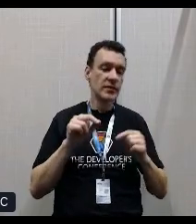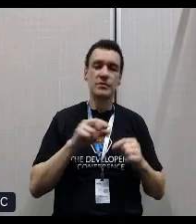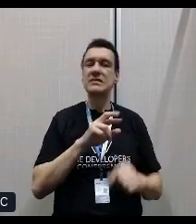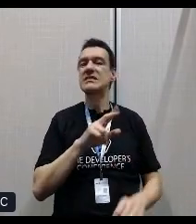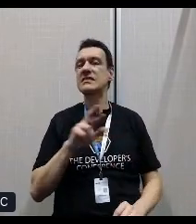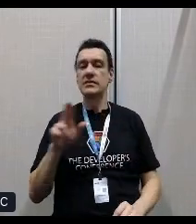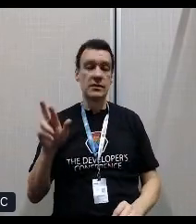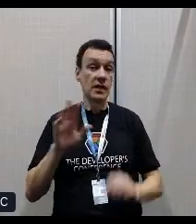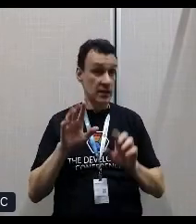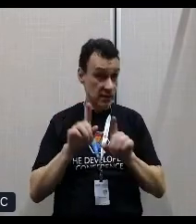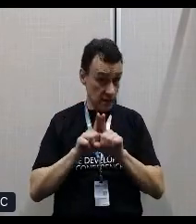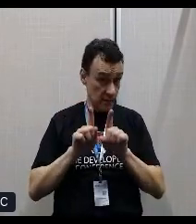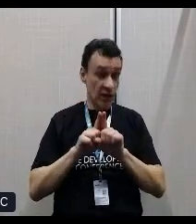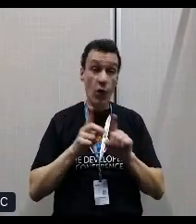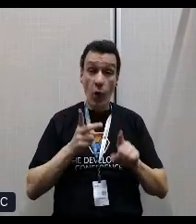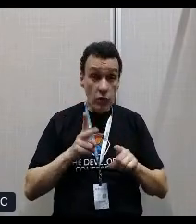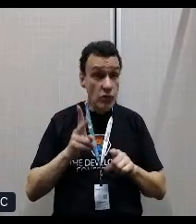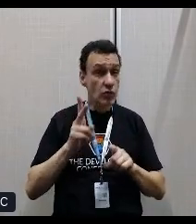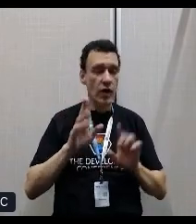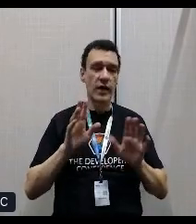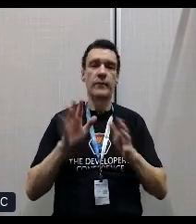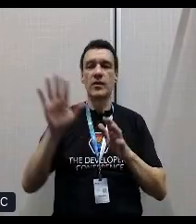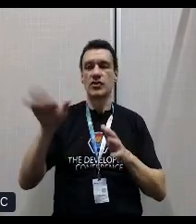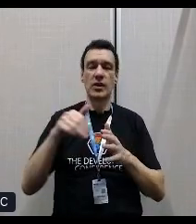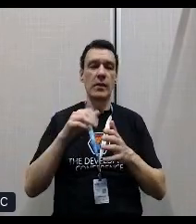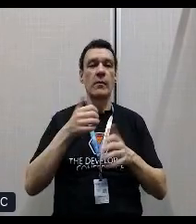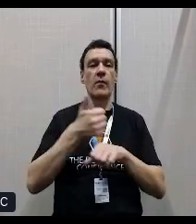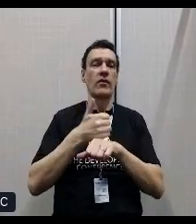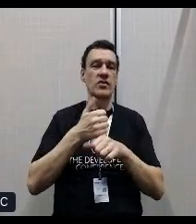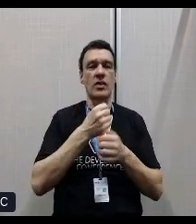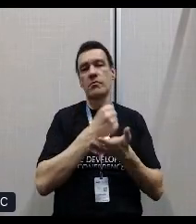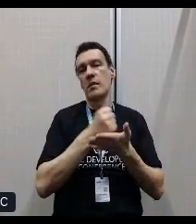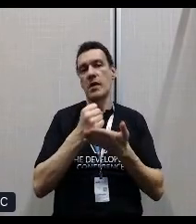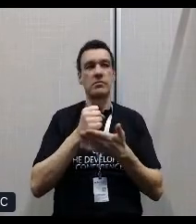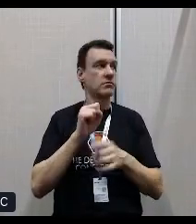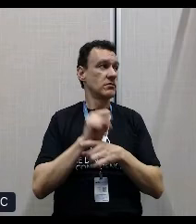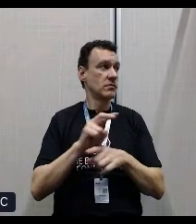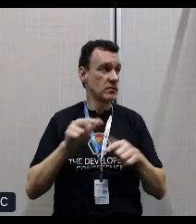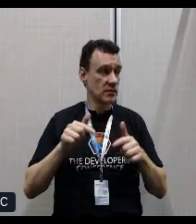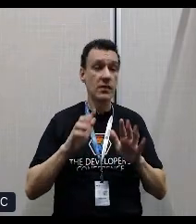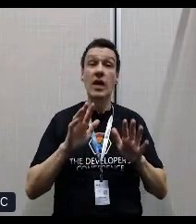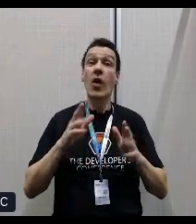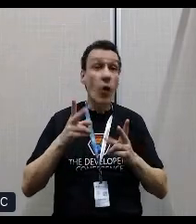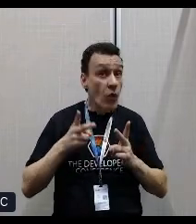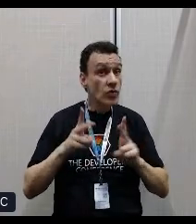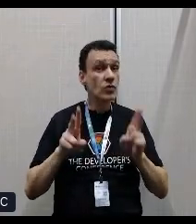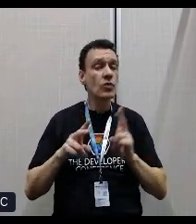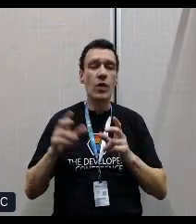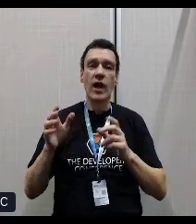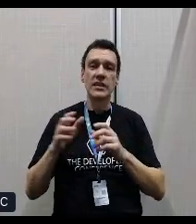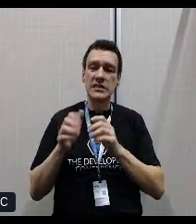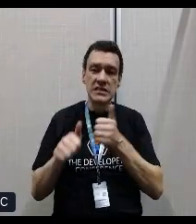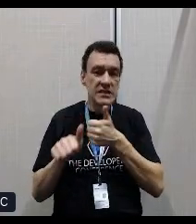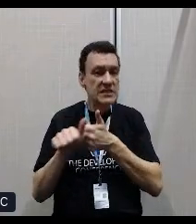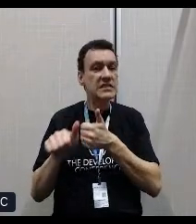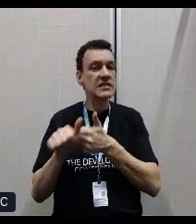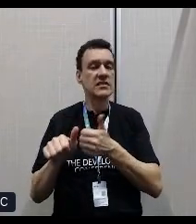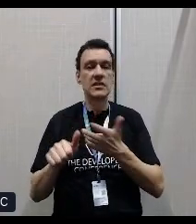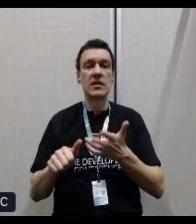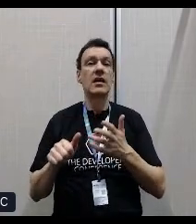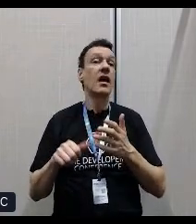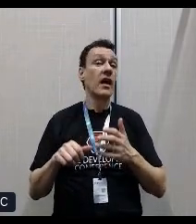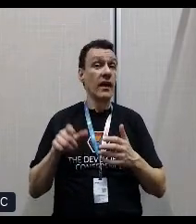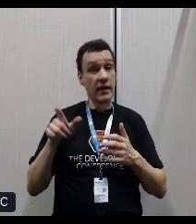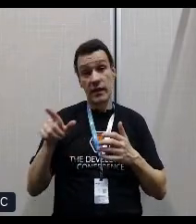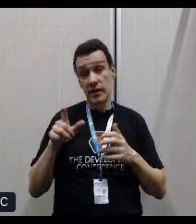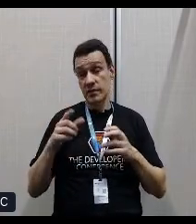contratação. Então, continue acompanhando esse profissional. E sem medo, não trate a pessoa como alguém que precisa de um tratamento diferenciado. Ela é